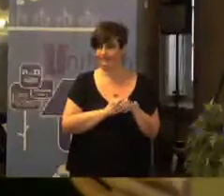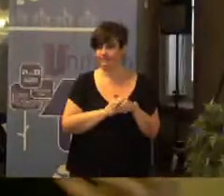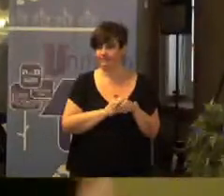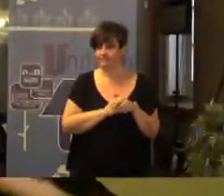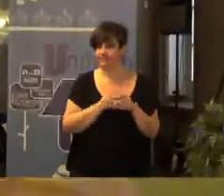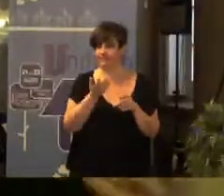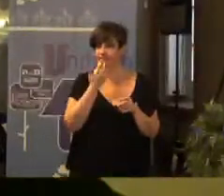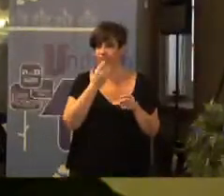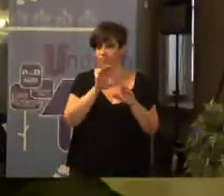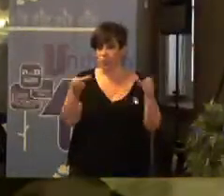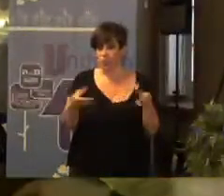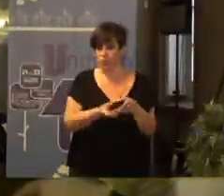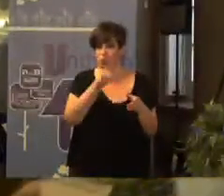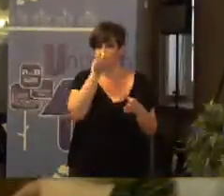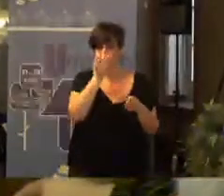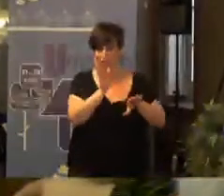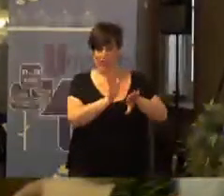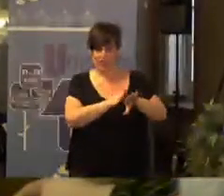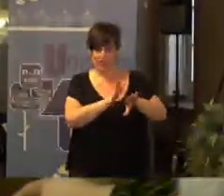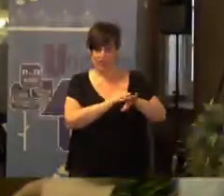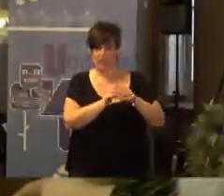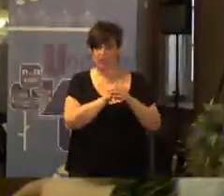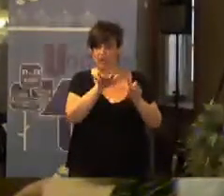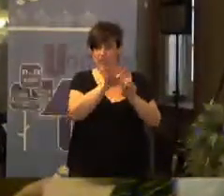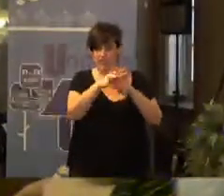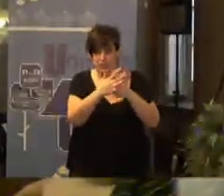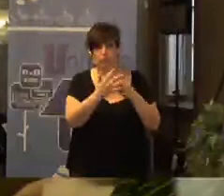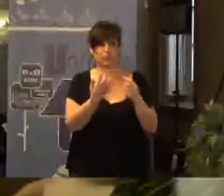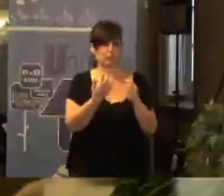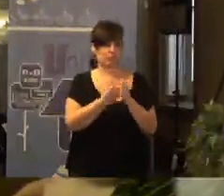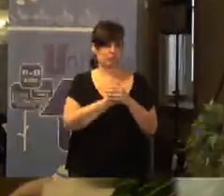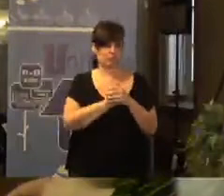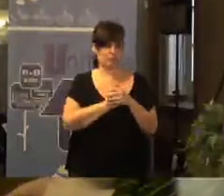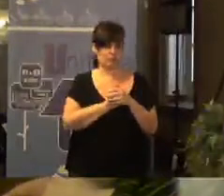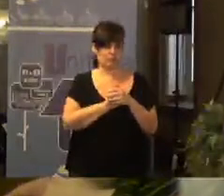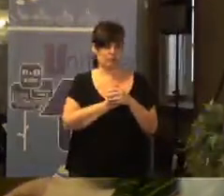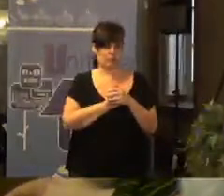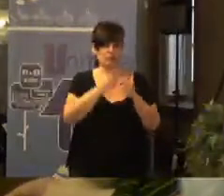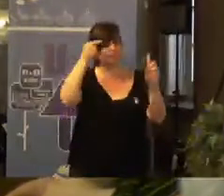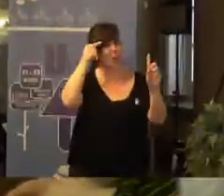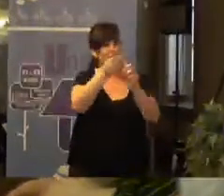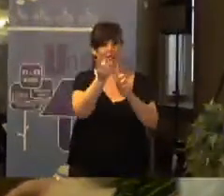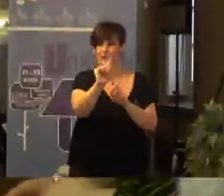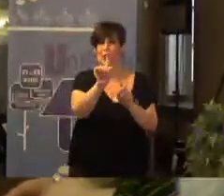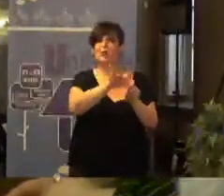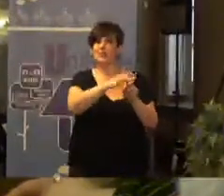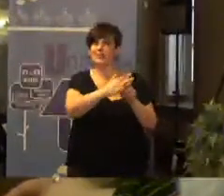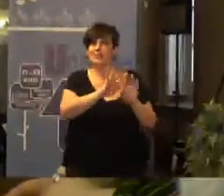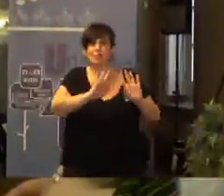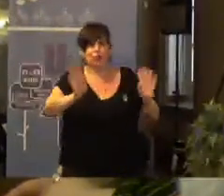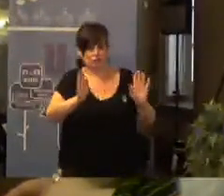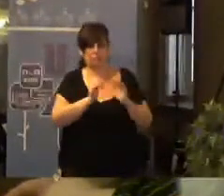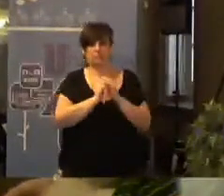Esquerda com o Partido Socialista, é uma circunstância, não é um objetivo. É